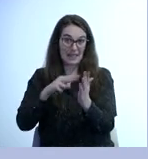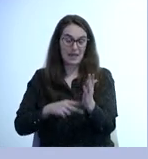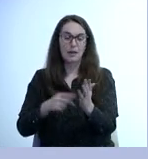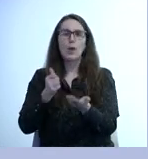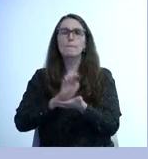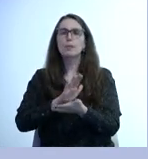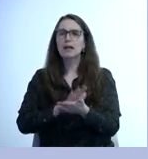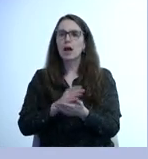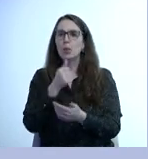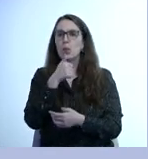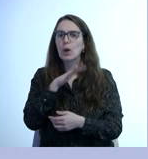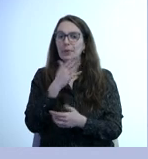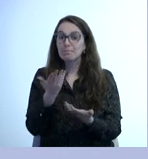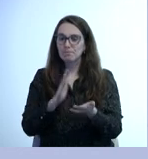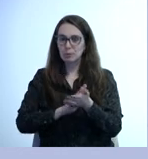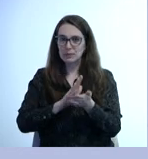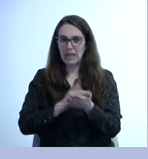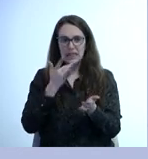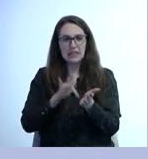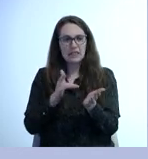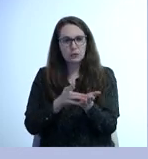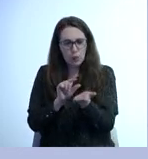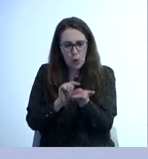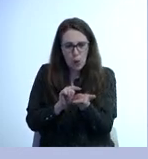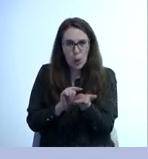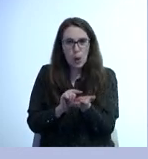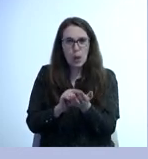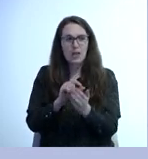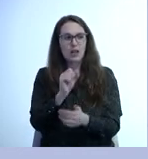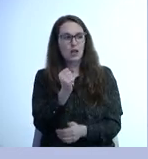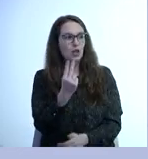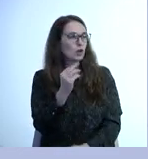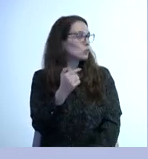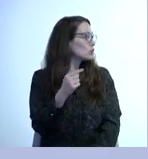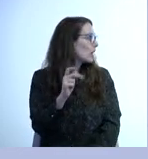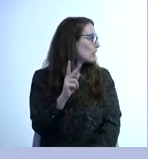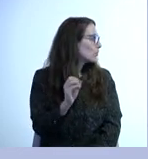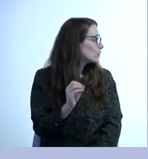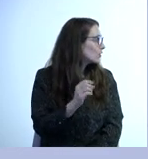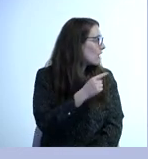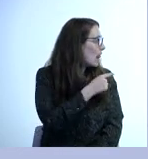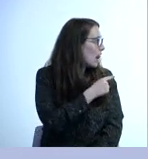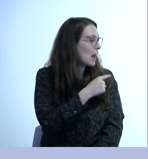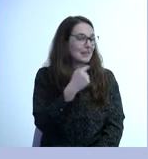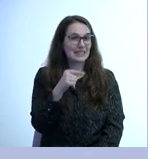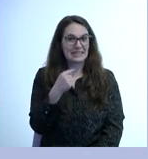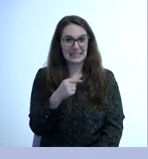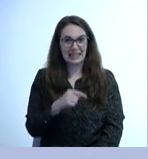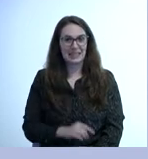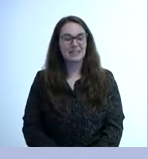publicado naquele livro pequenino da Gustavo Gili, que já vi que o Gonçalo aqui trouxe,